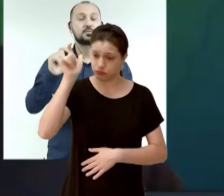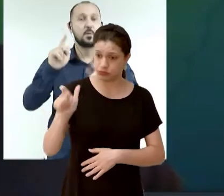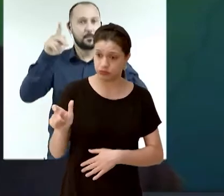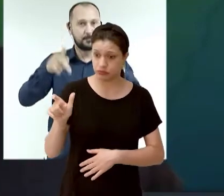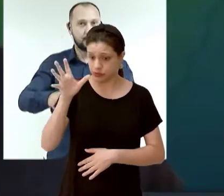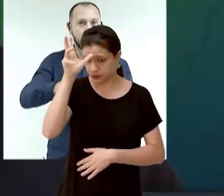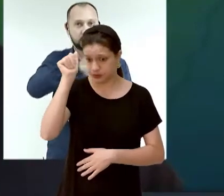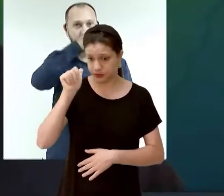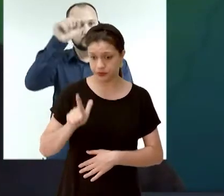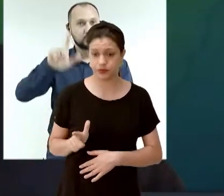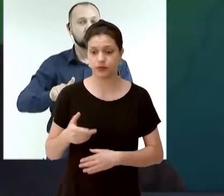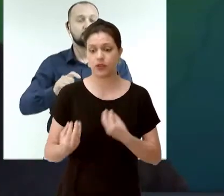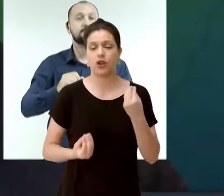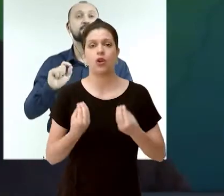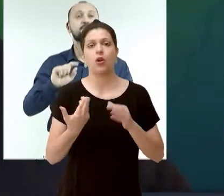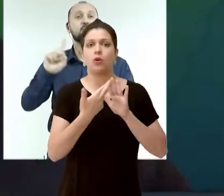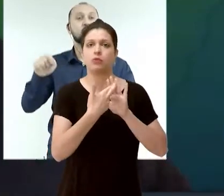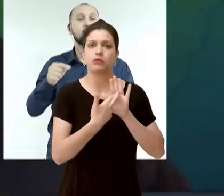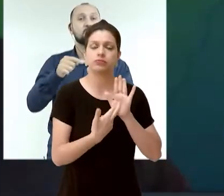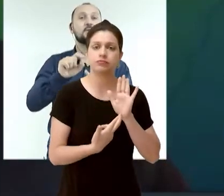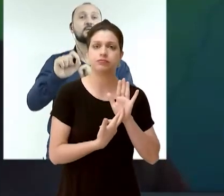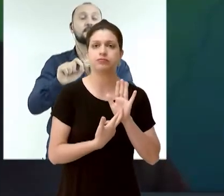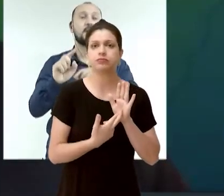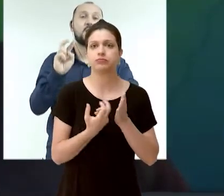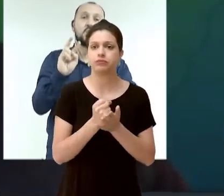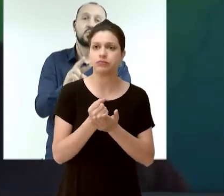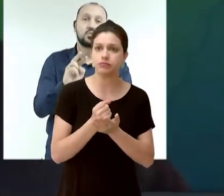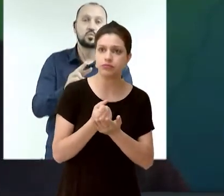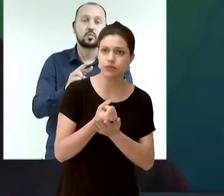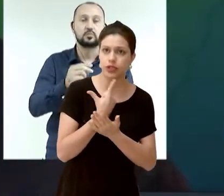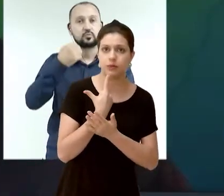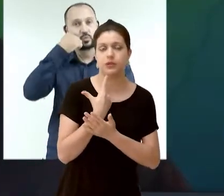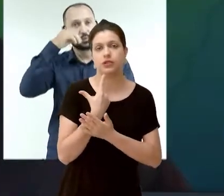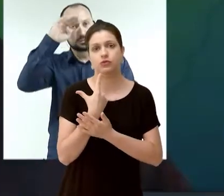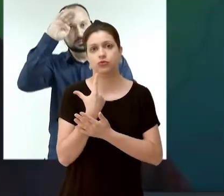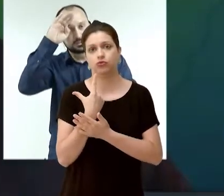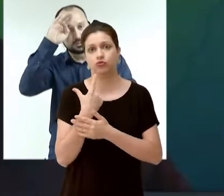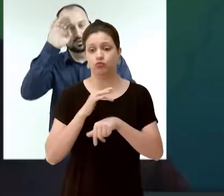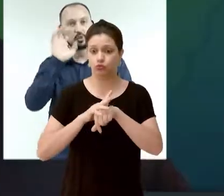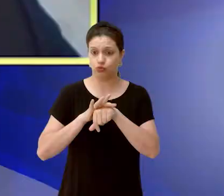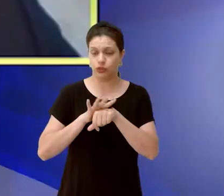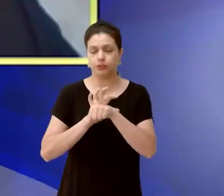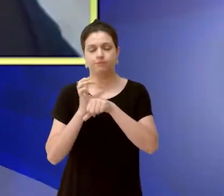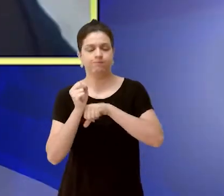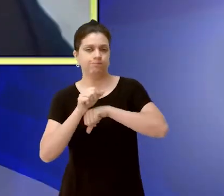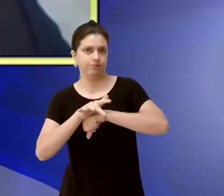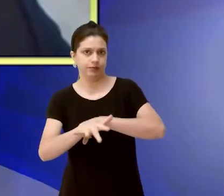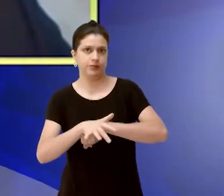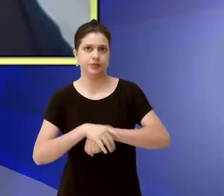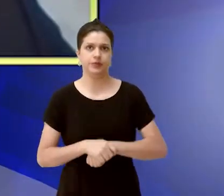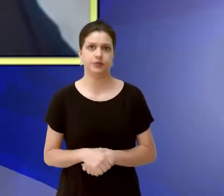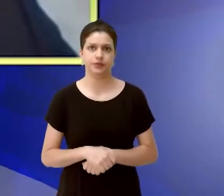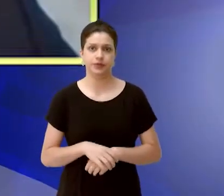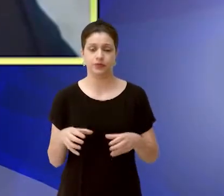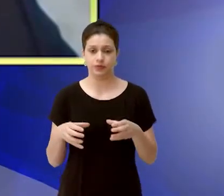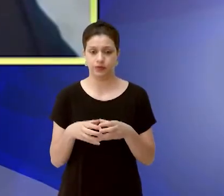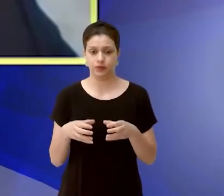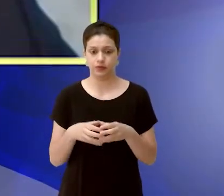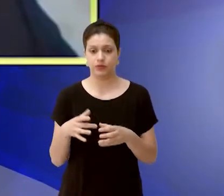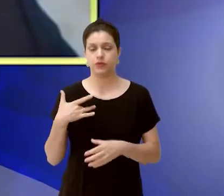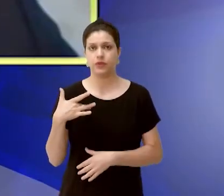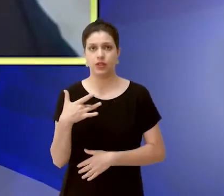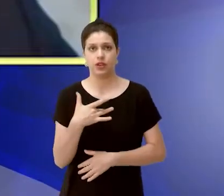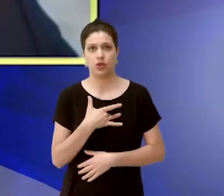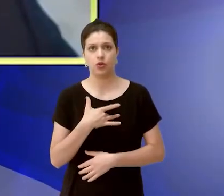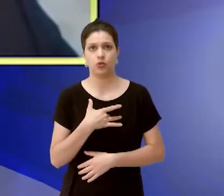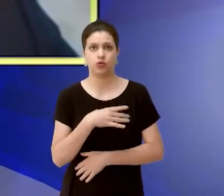população sul-mato-grossense referentes ao protocolo de tratamento dos sintomas da Covid-19. Da Comissão Permanente de